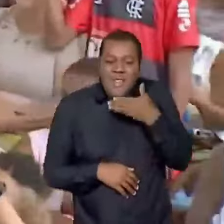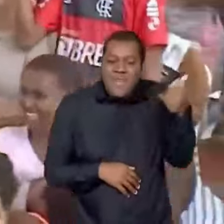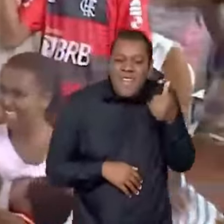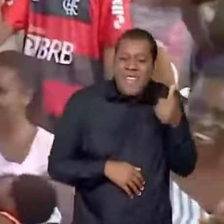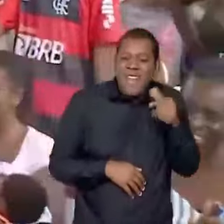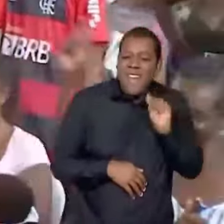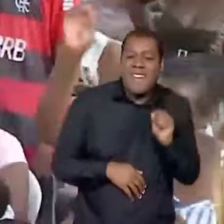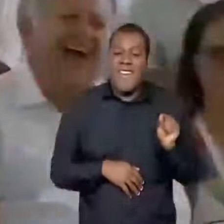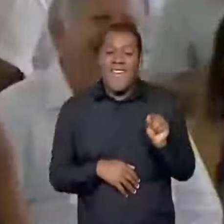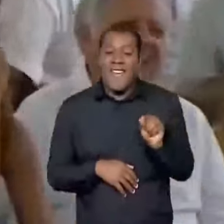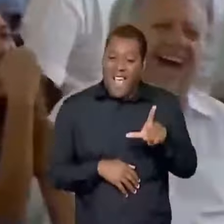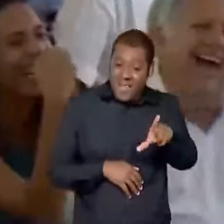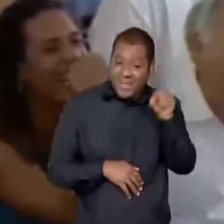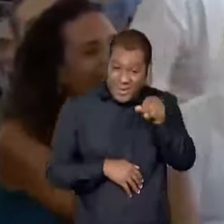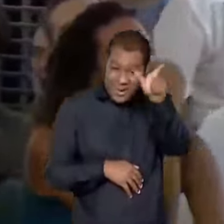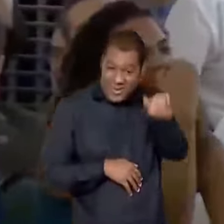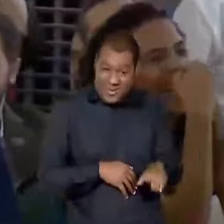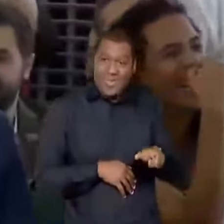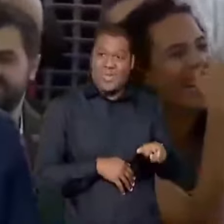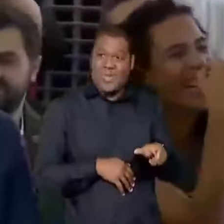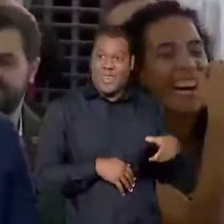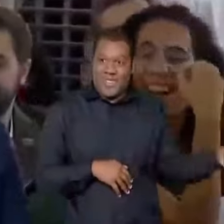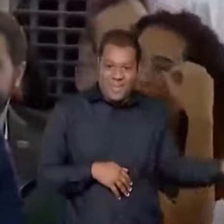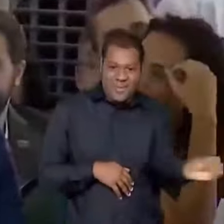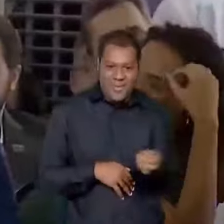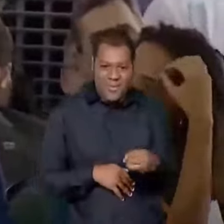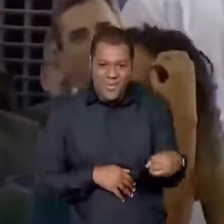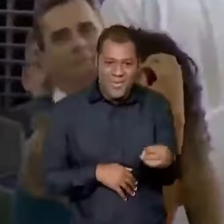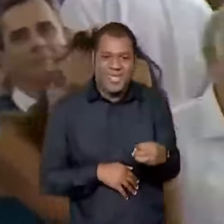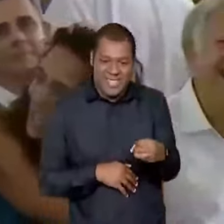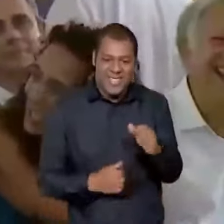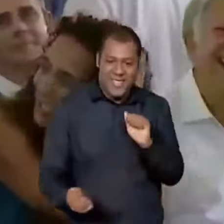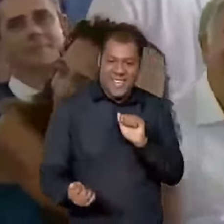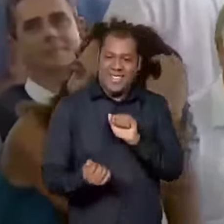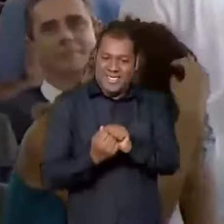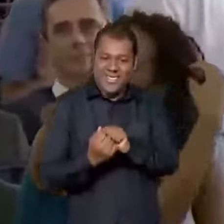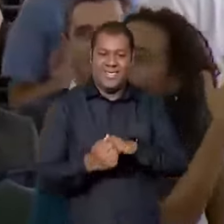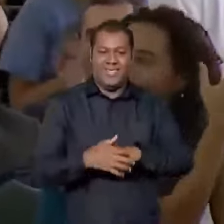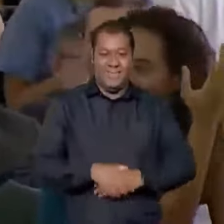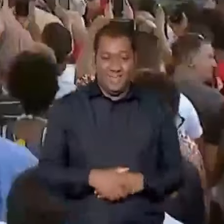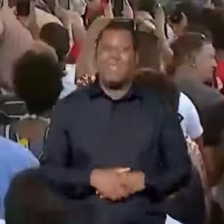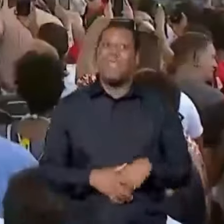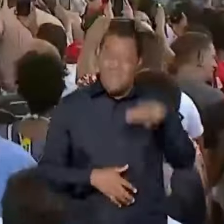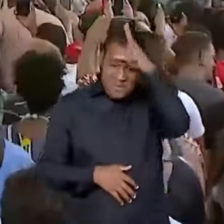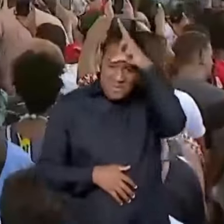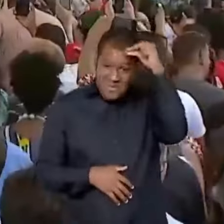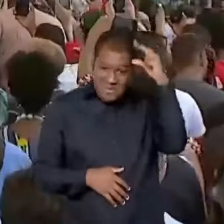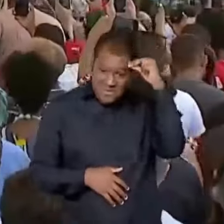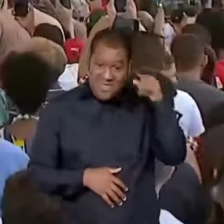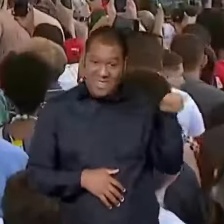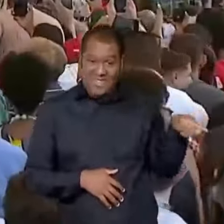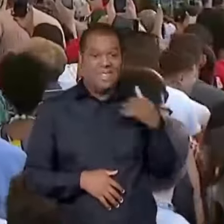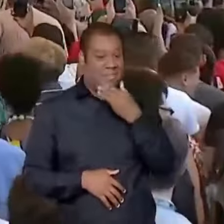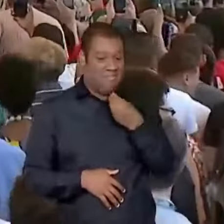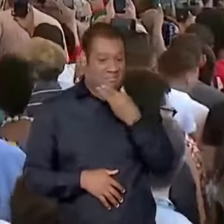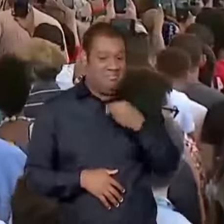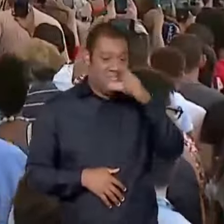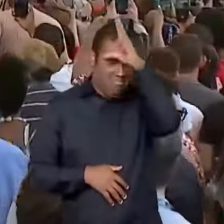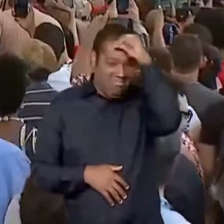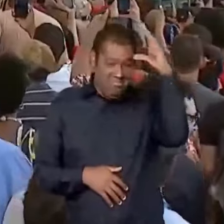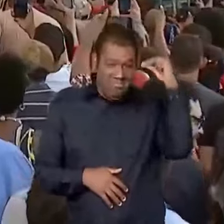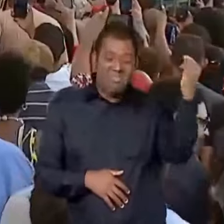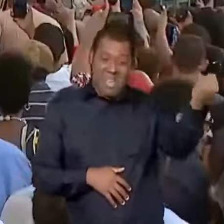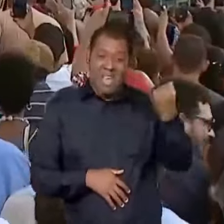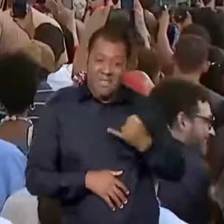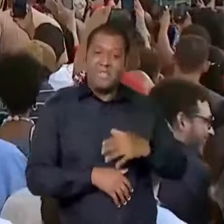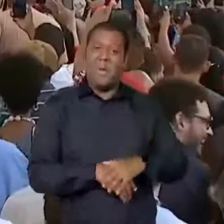vocês. Um copinho de cerveja. O prefeito já me garantiu. O prefeito já me garantiu que